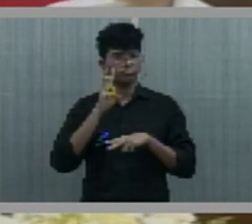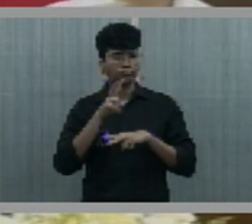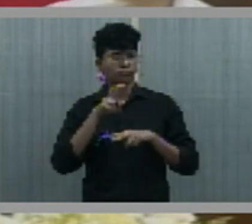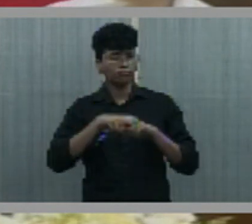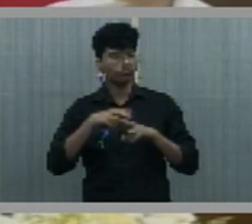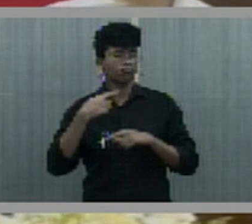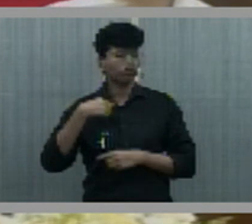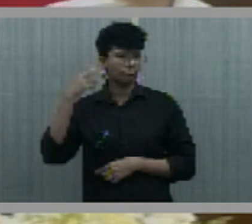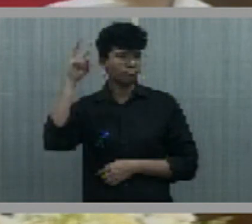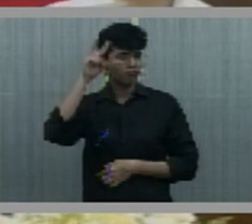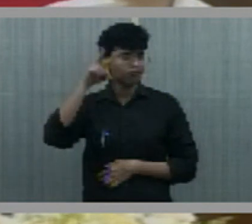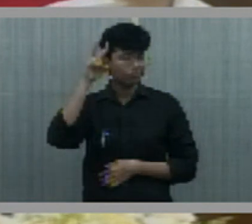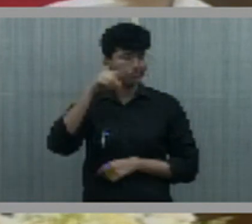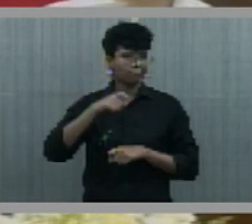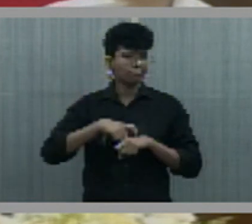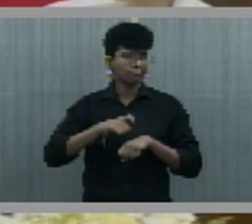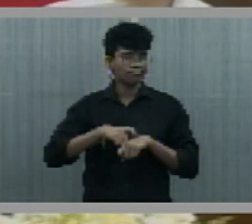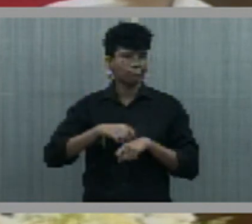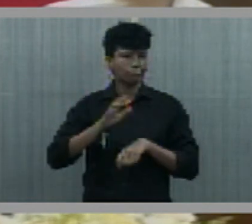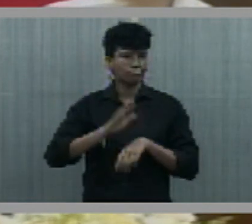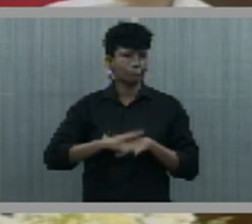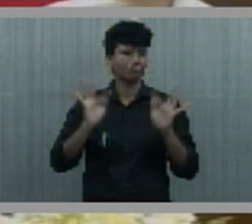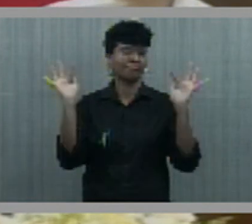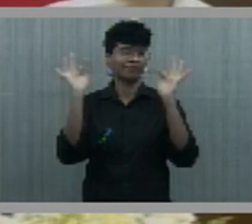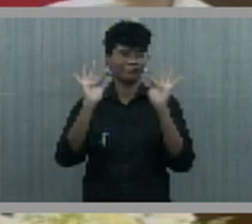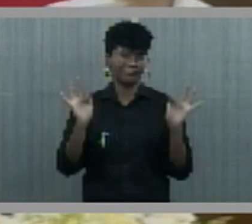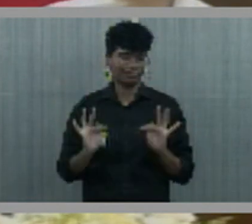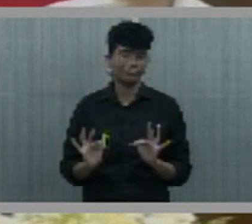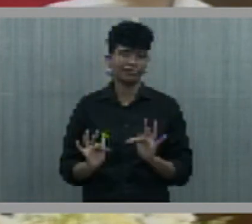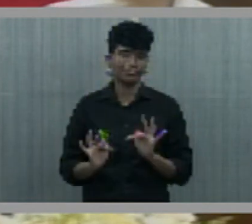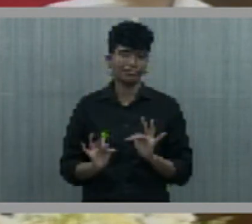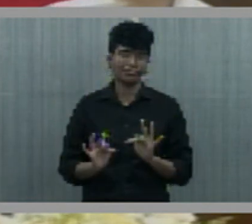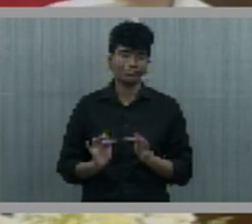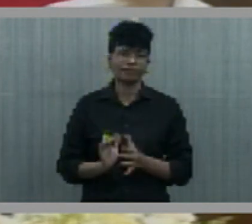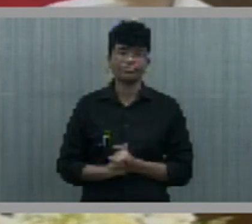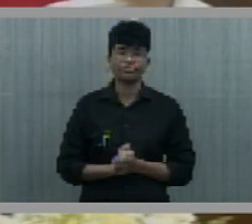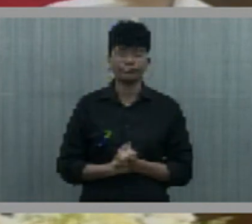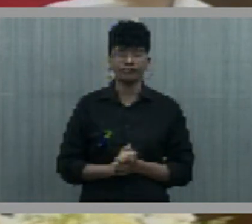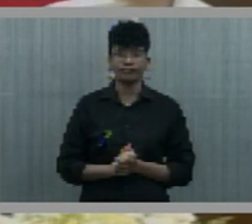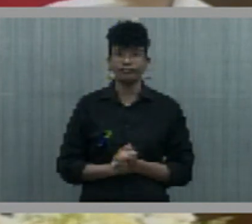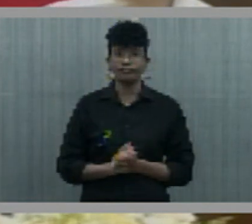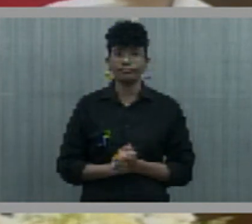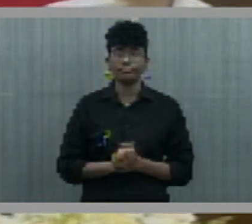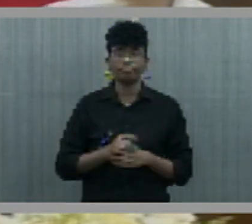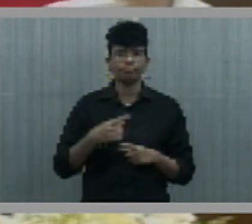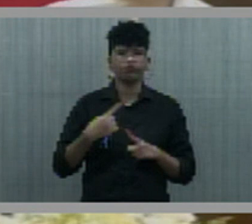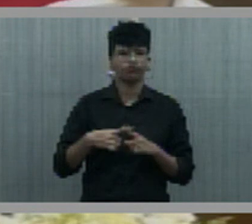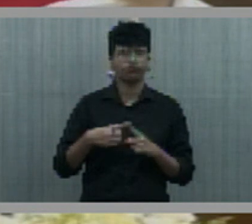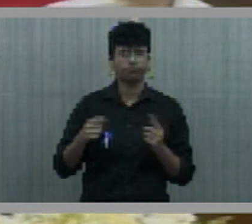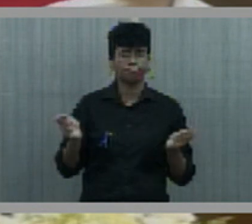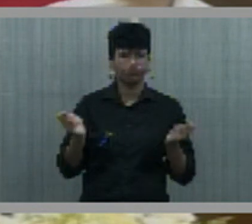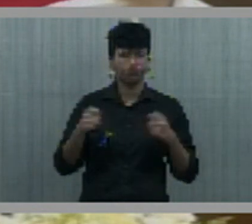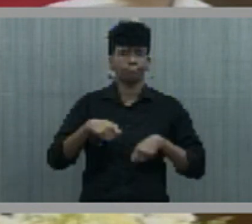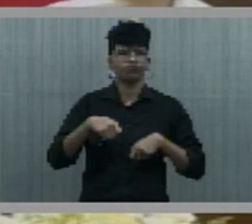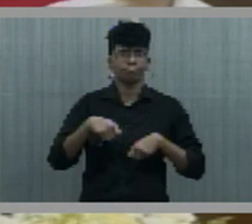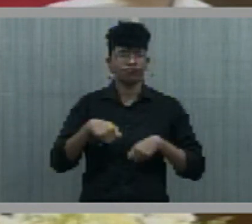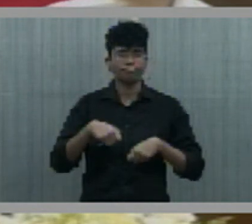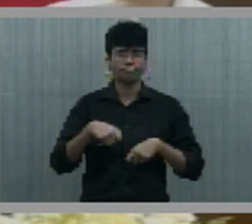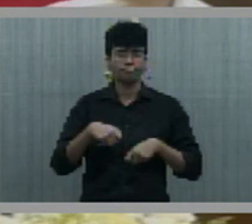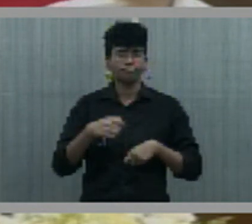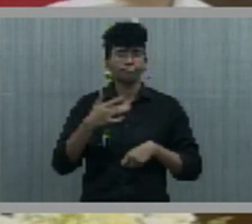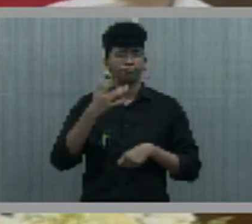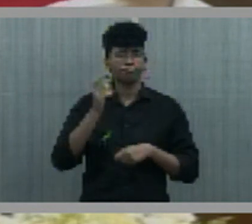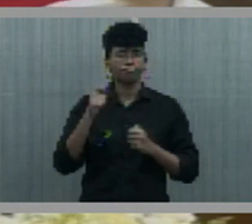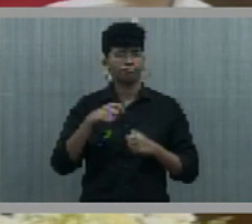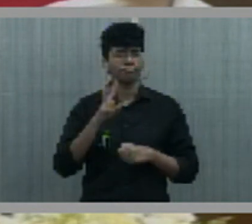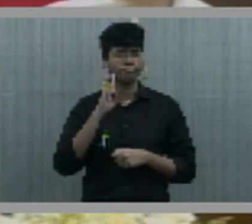eu lembrava que esse momento é um dos momentos felizes, porque reconhecer as